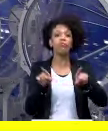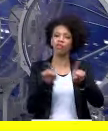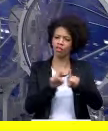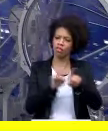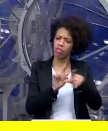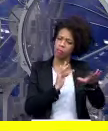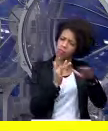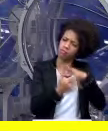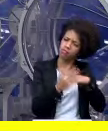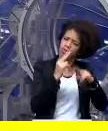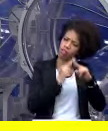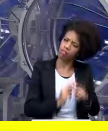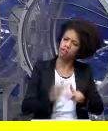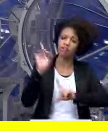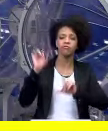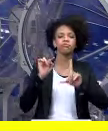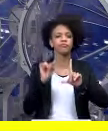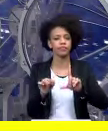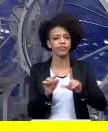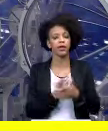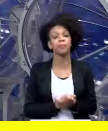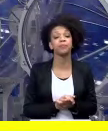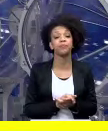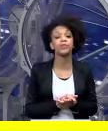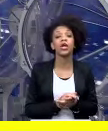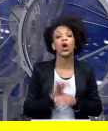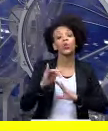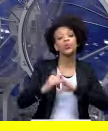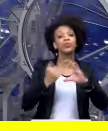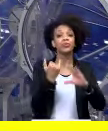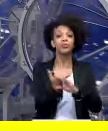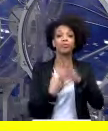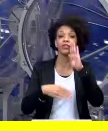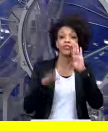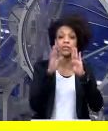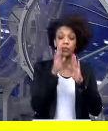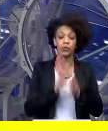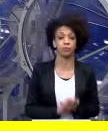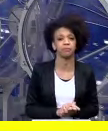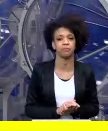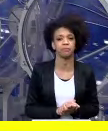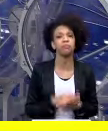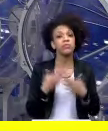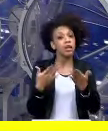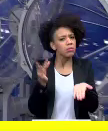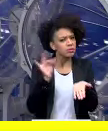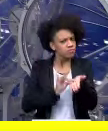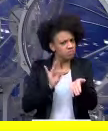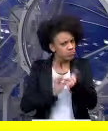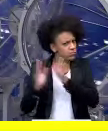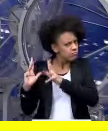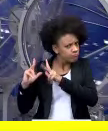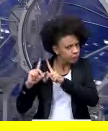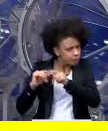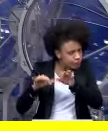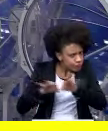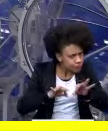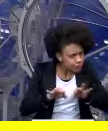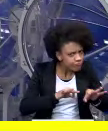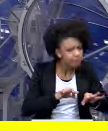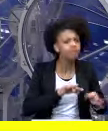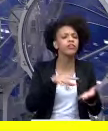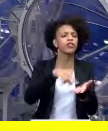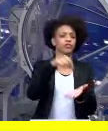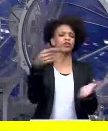também pelas redes sociais da Caixa e da Rede TV, no YouTube e no Facebook. E para validar todo o processo de